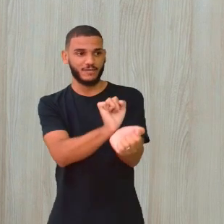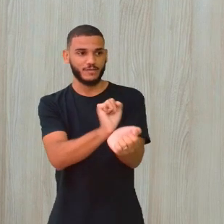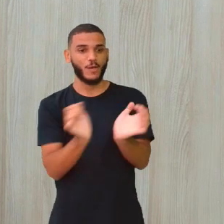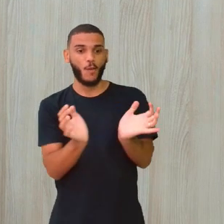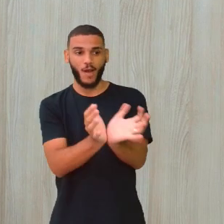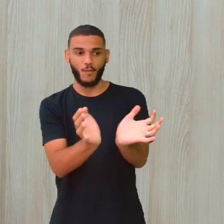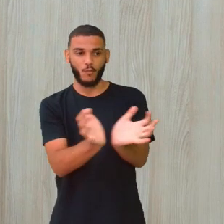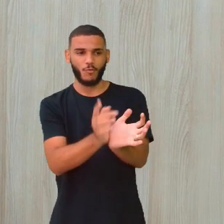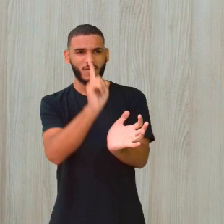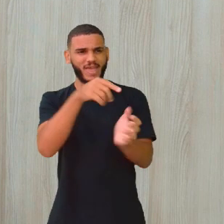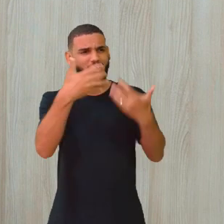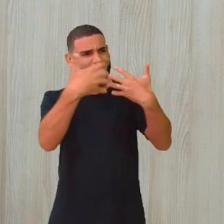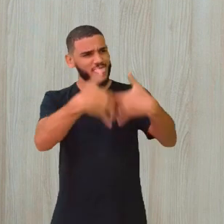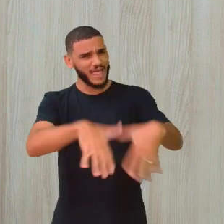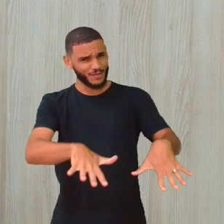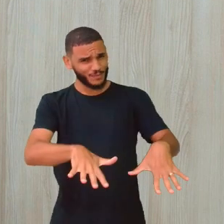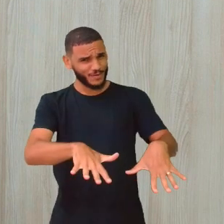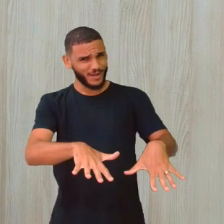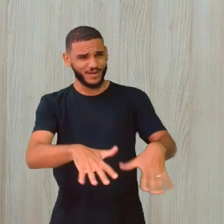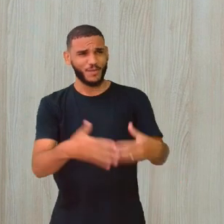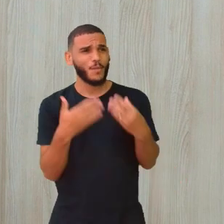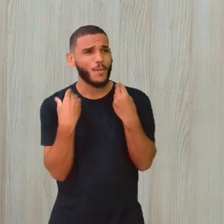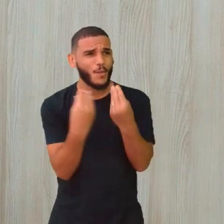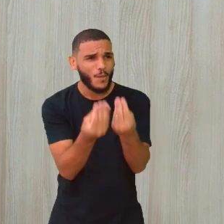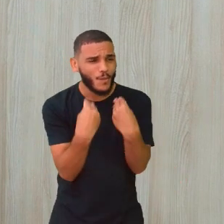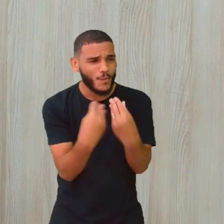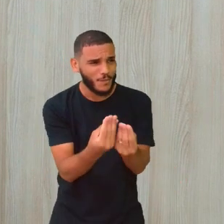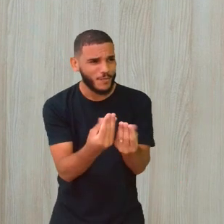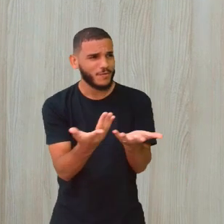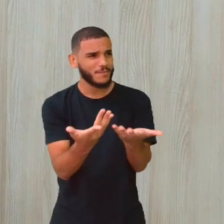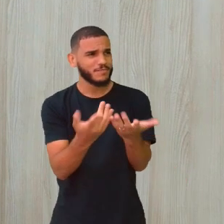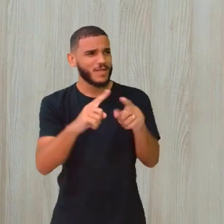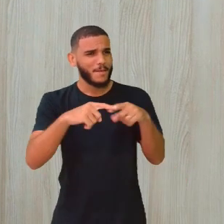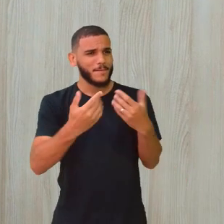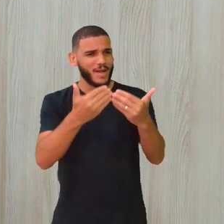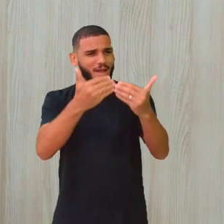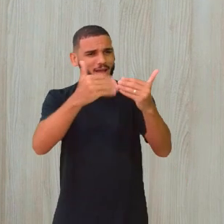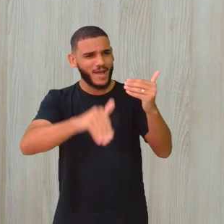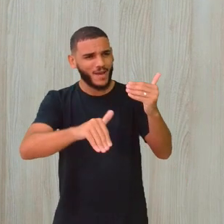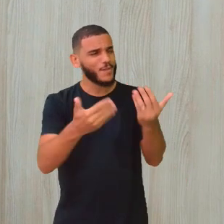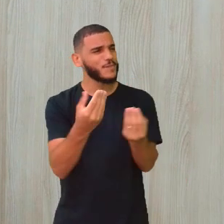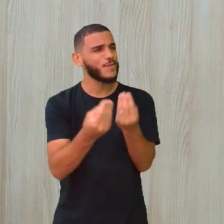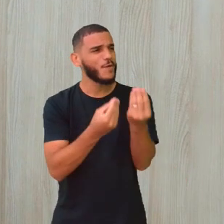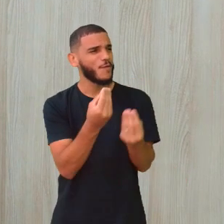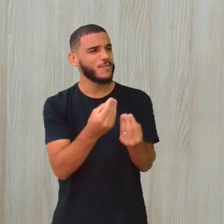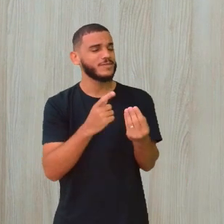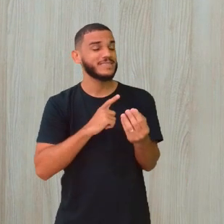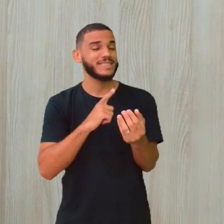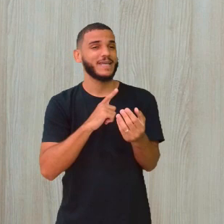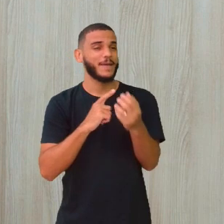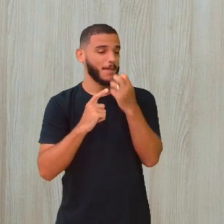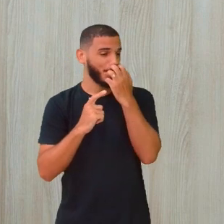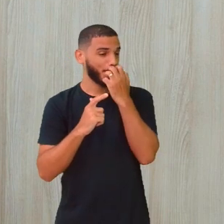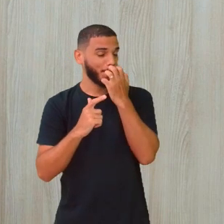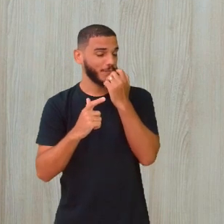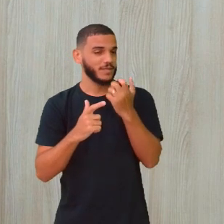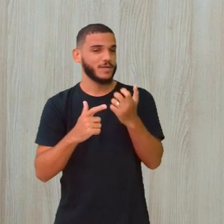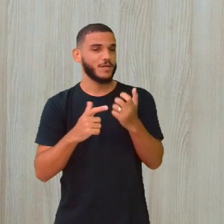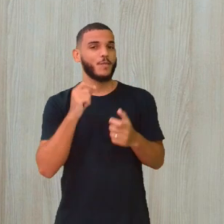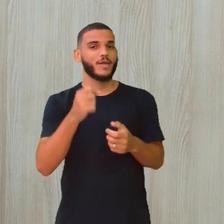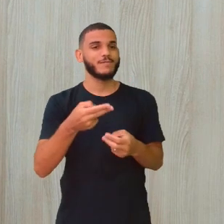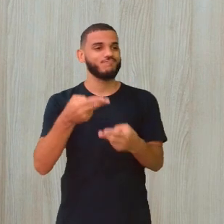natural. E aí, para desassociar isso, gera todo um trauma